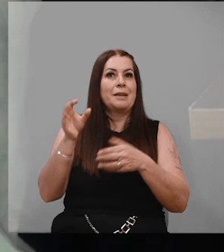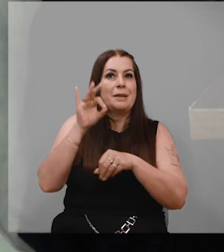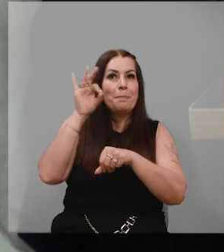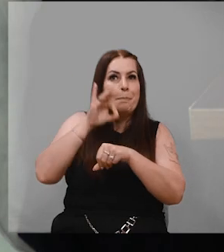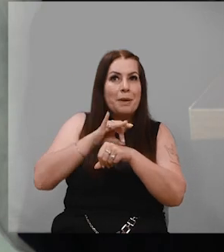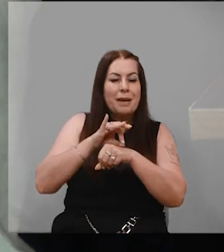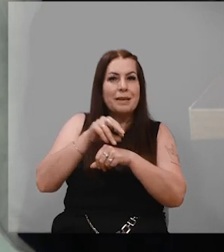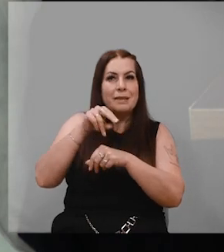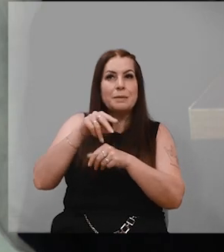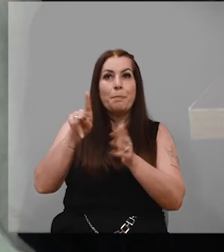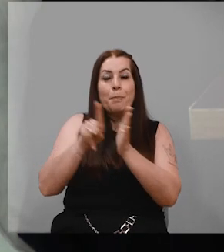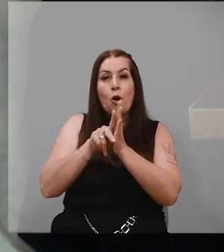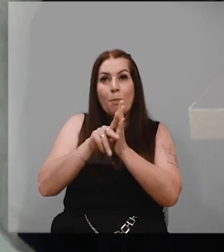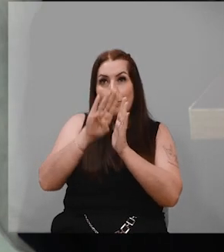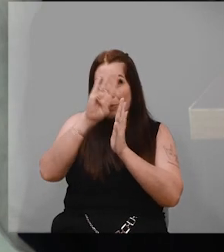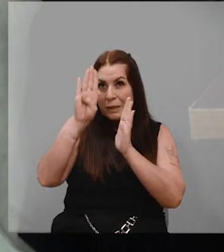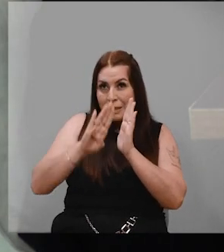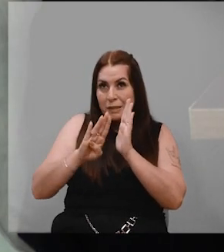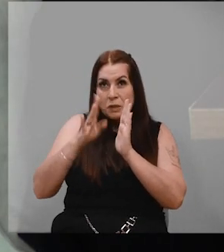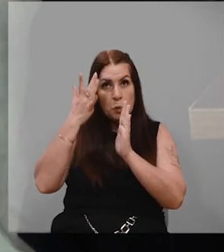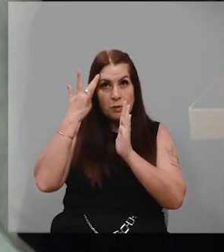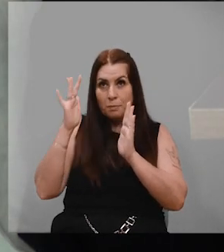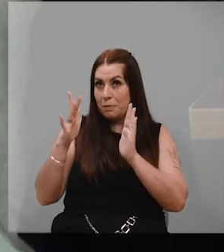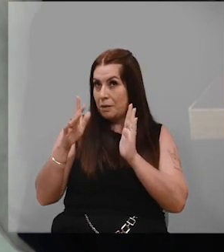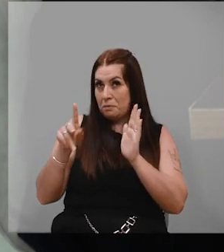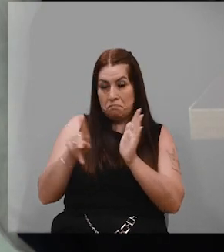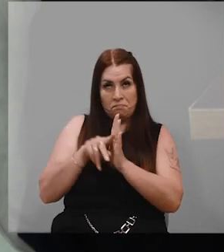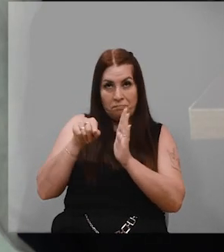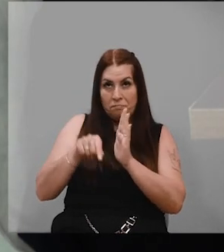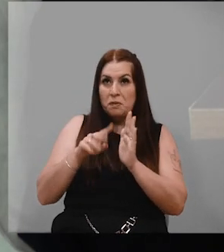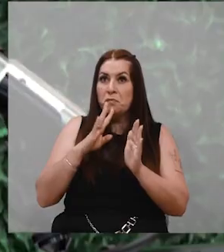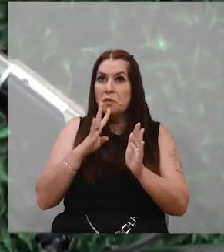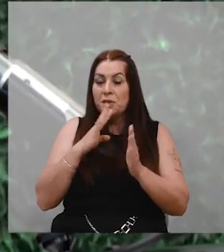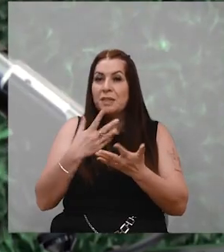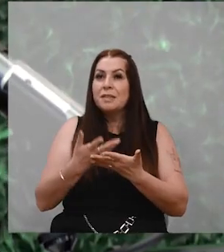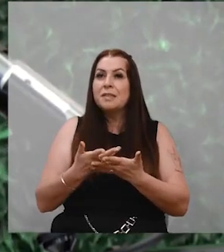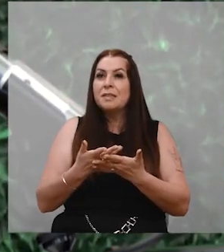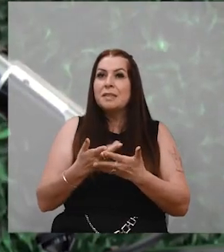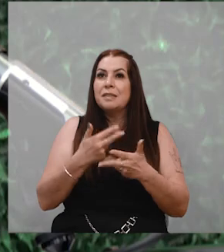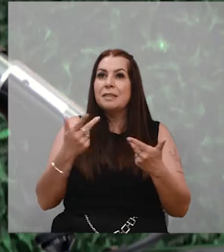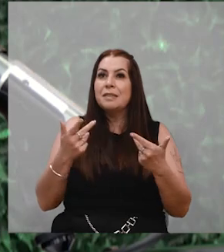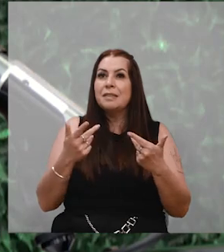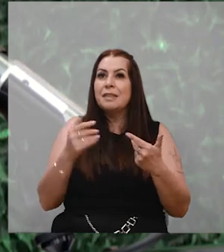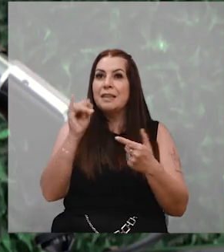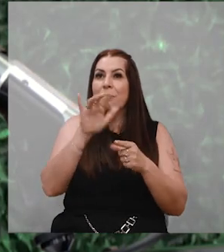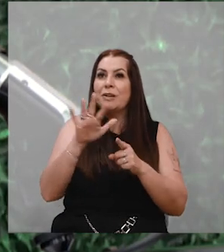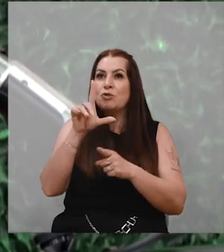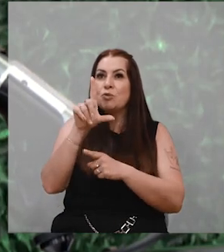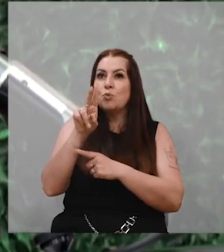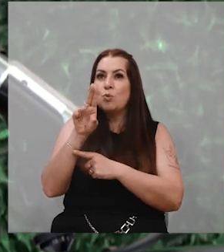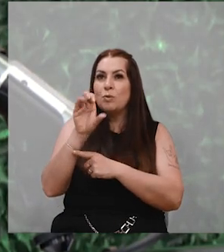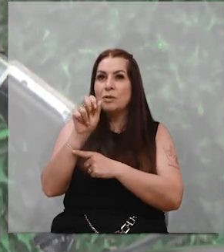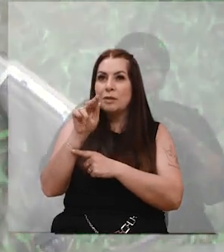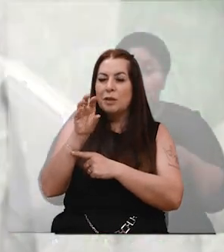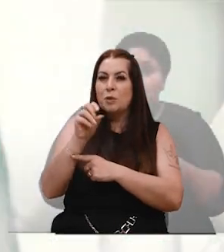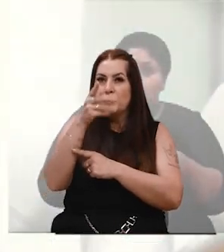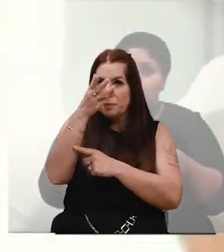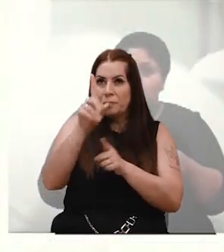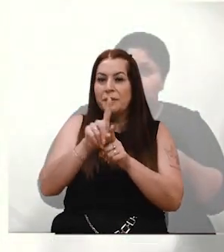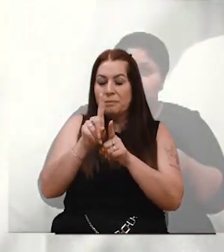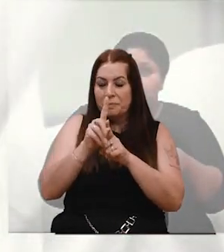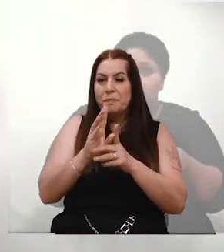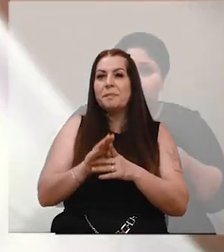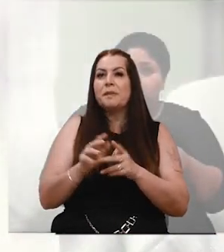abelhas nativas, né, brasileiras, que a gente também não sabia e foi conhecendo. Tem imagens do Luciano também, falei do cinegrafista, esqueci do